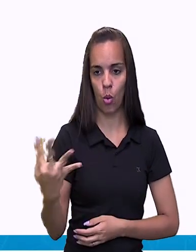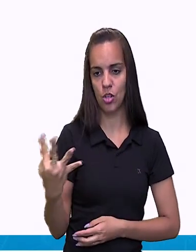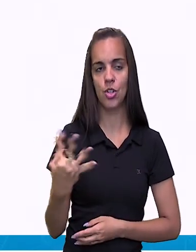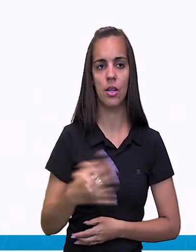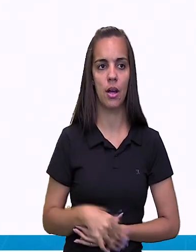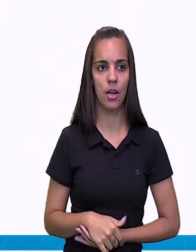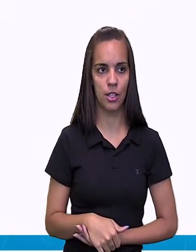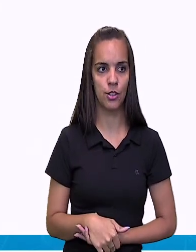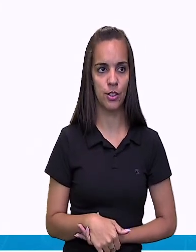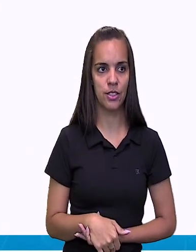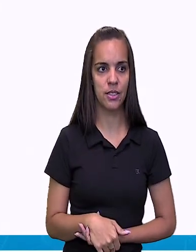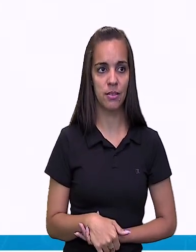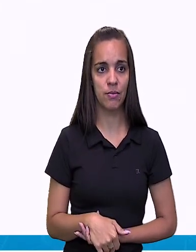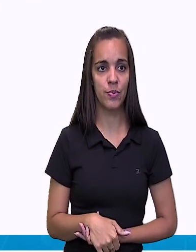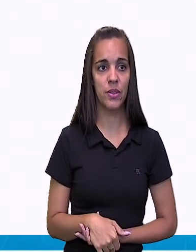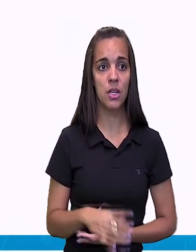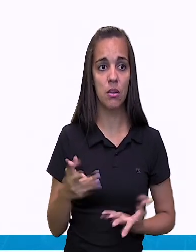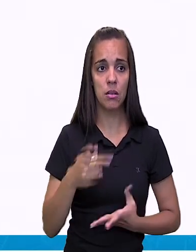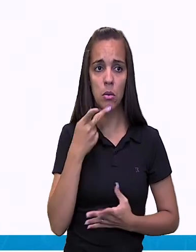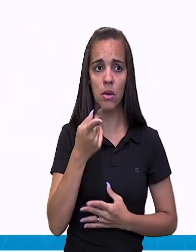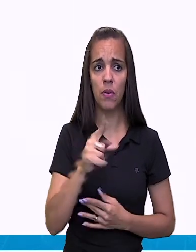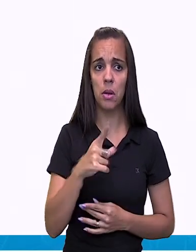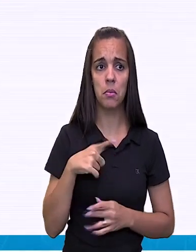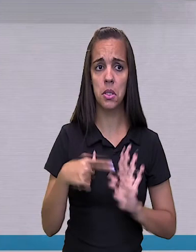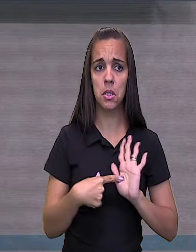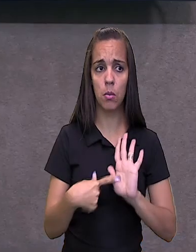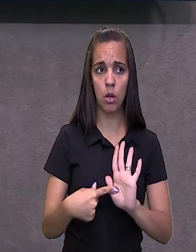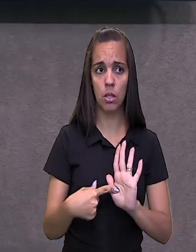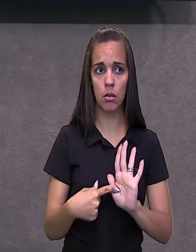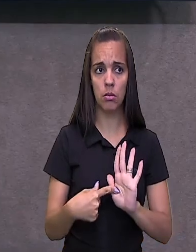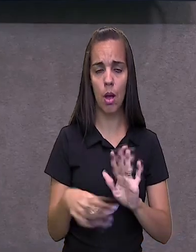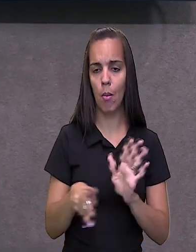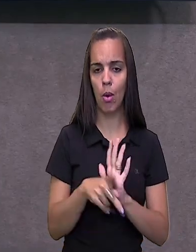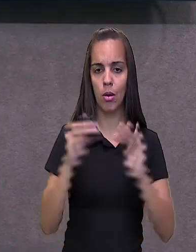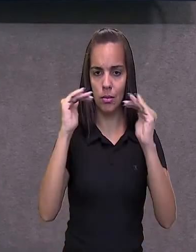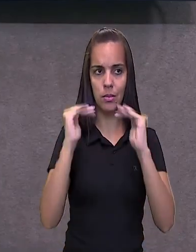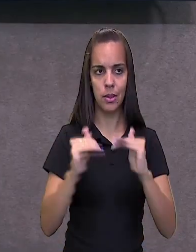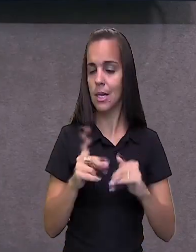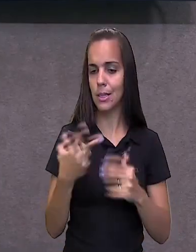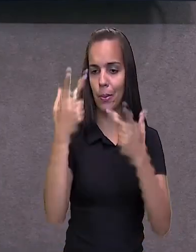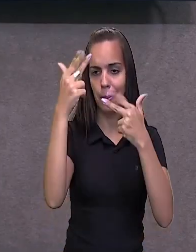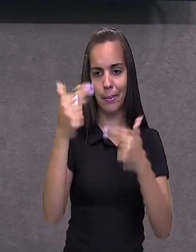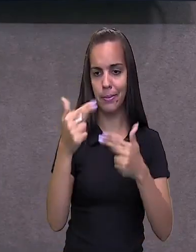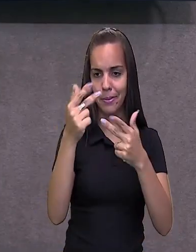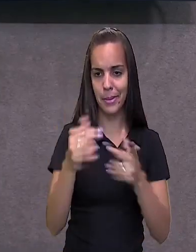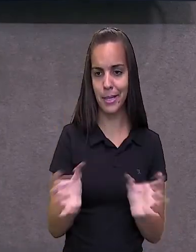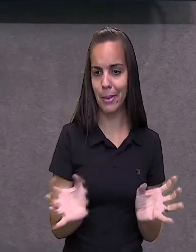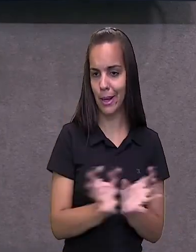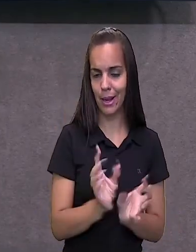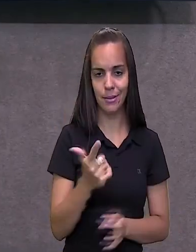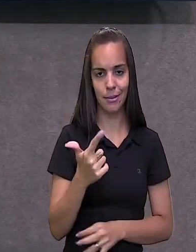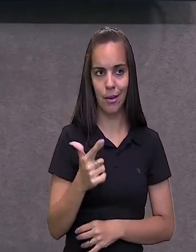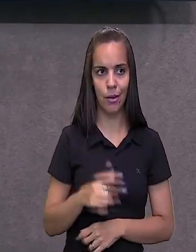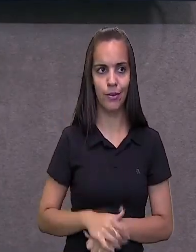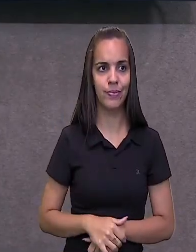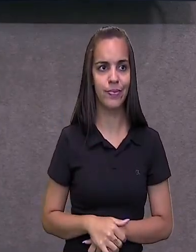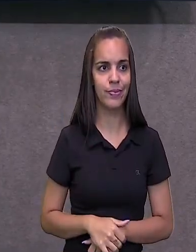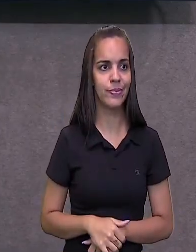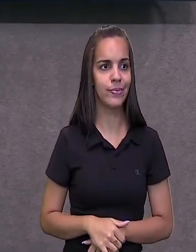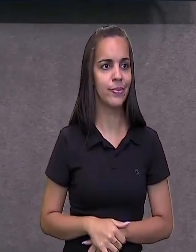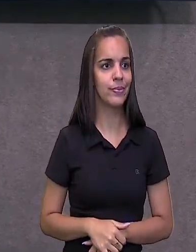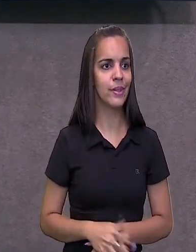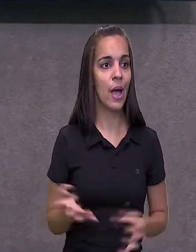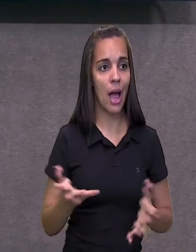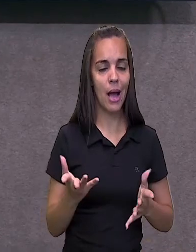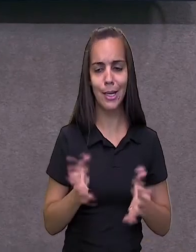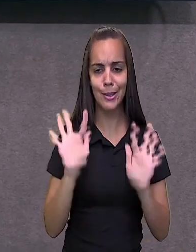nossa resposta seria: os termos em destaque não possuem a mesma classificação, são diferentes. E assim nós vamos encerrando